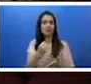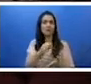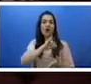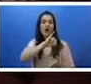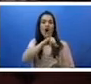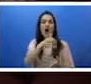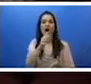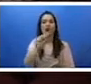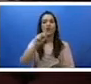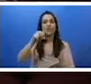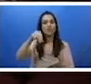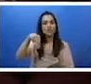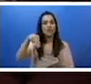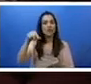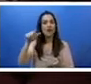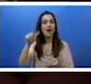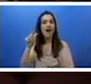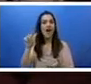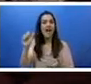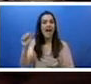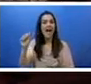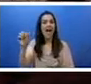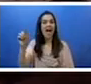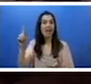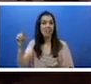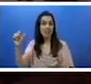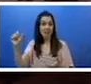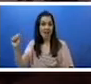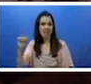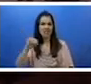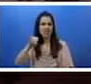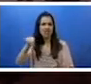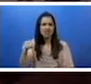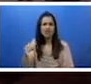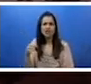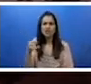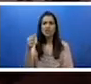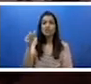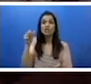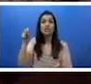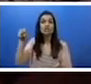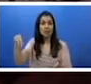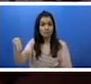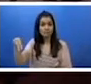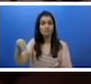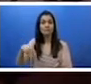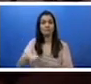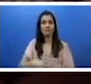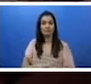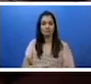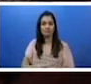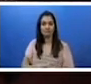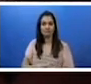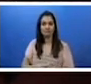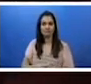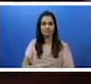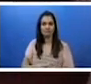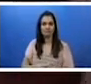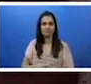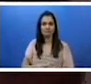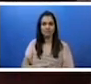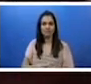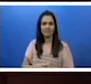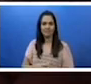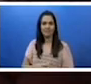ó. Jangada. Jan. Ela sai pelo nariz, ó. Jan. Então, é